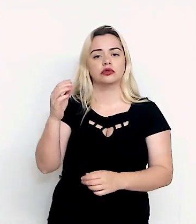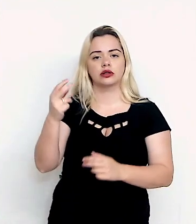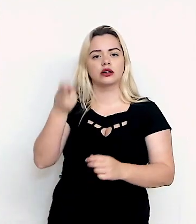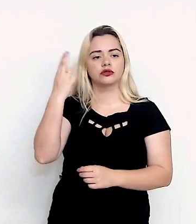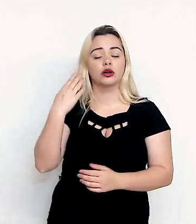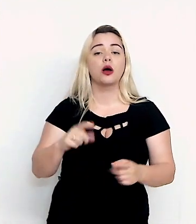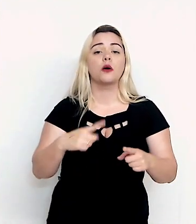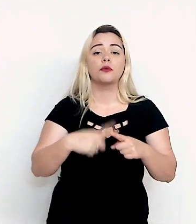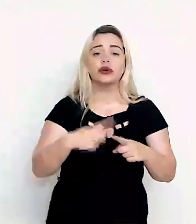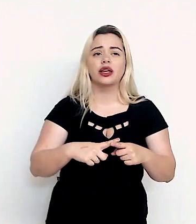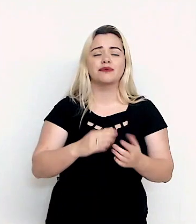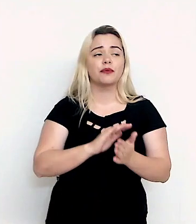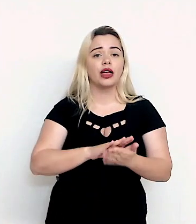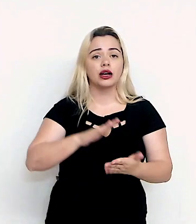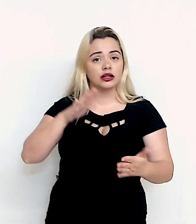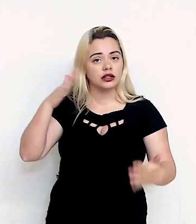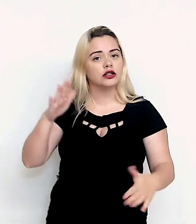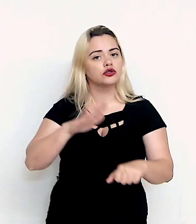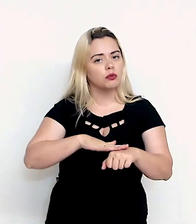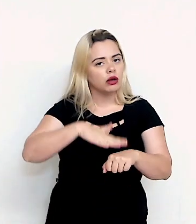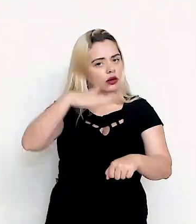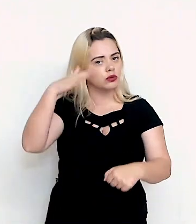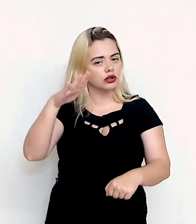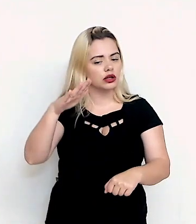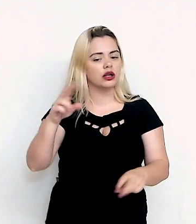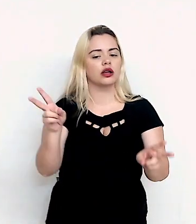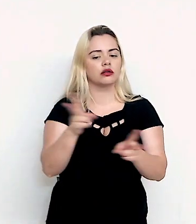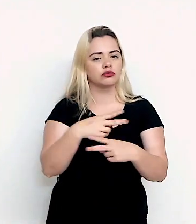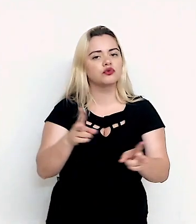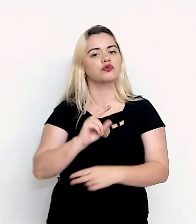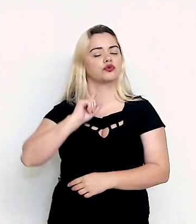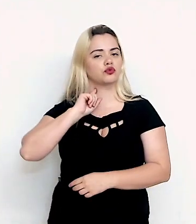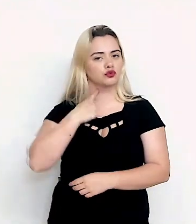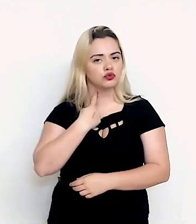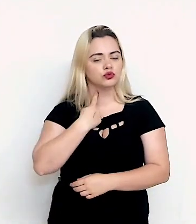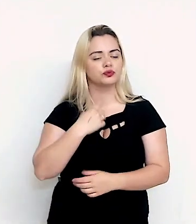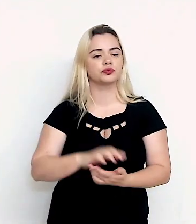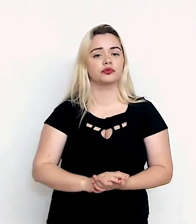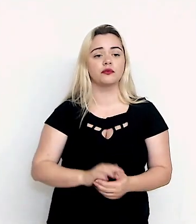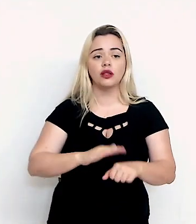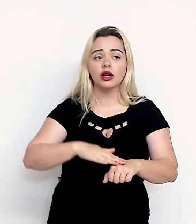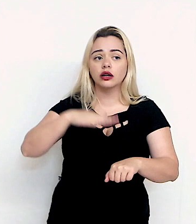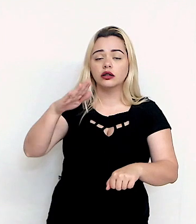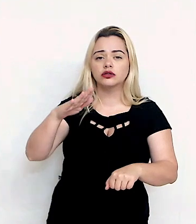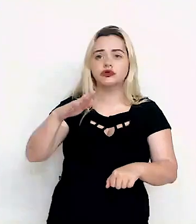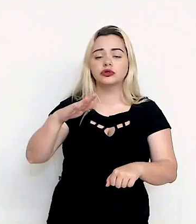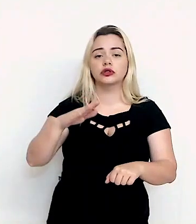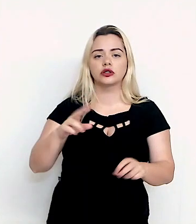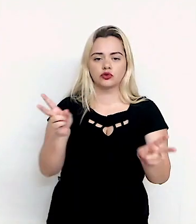poluentes Como já disse antes e repito aqui porque é importante a gente nunca perdesse de vista A grande maioria